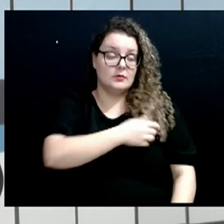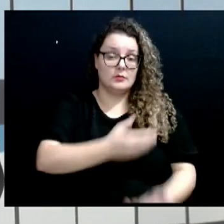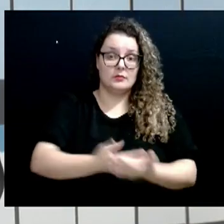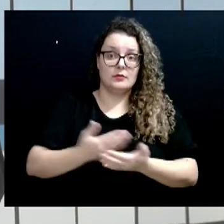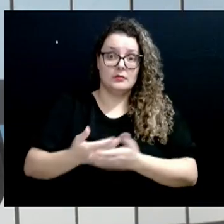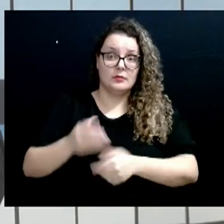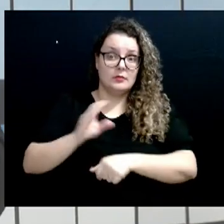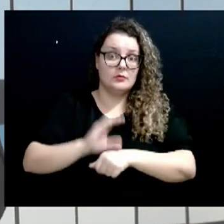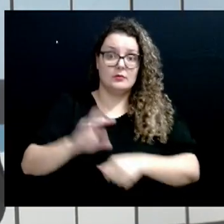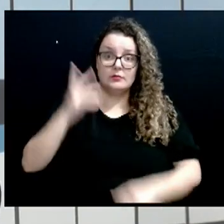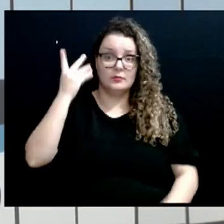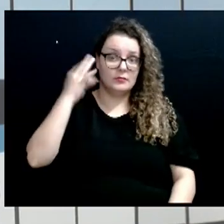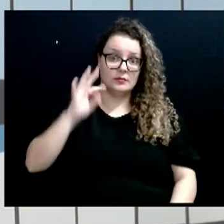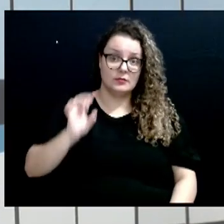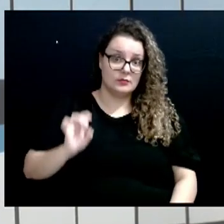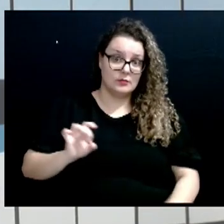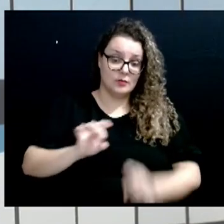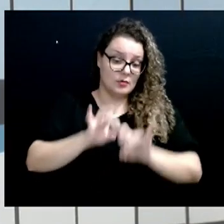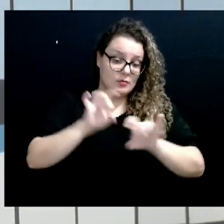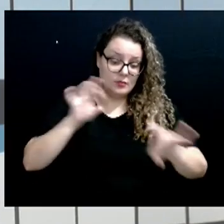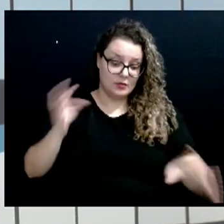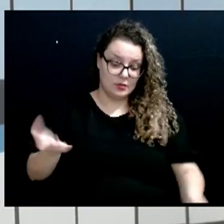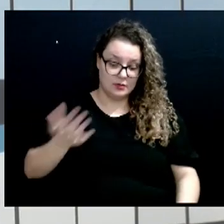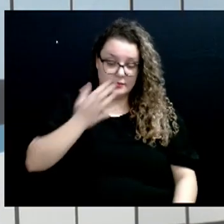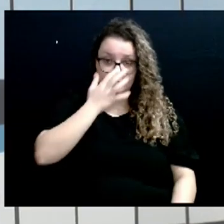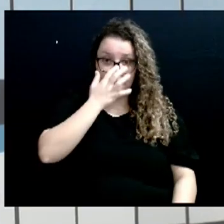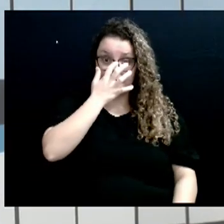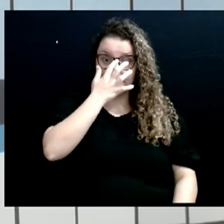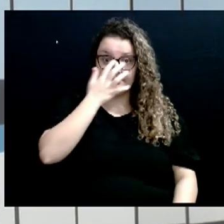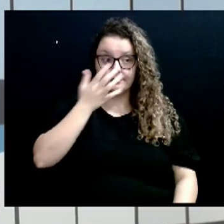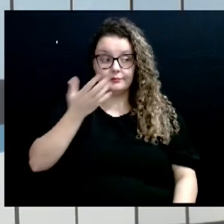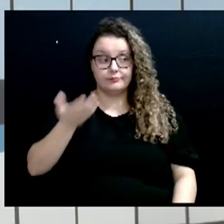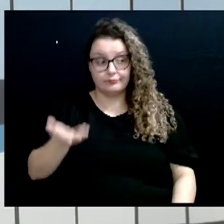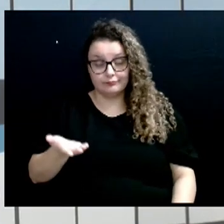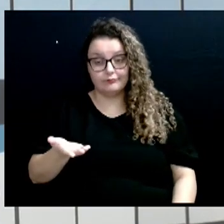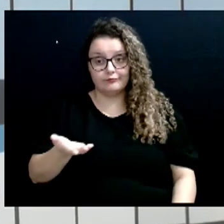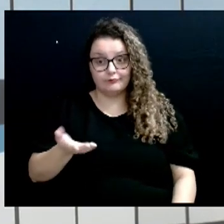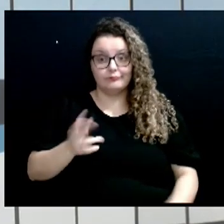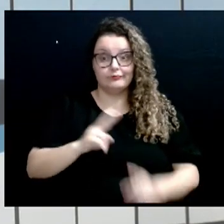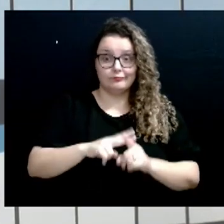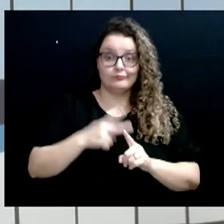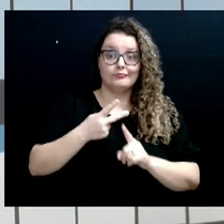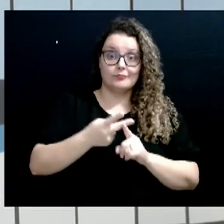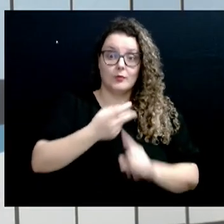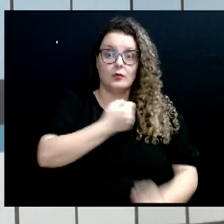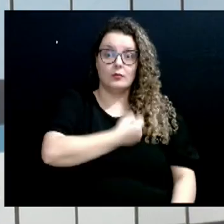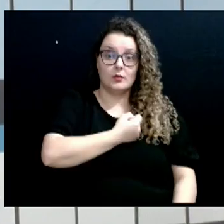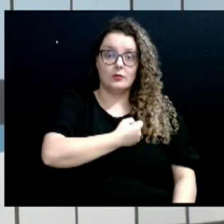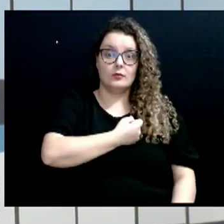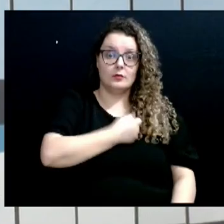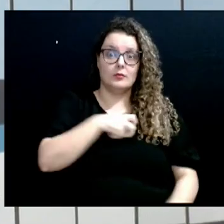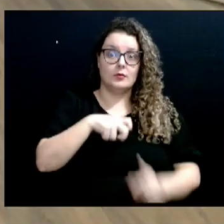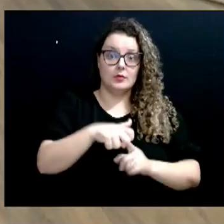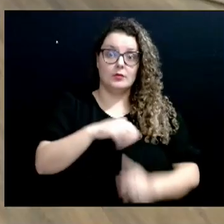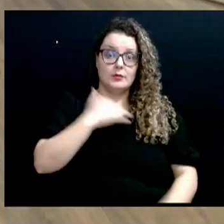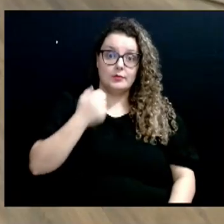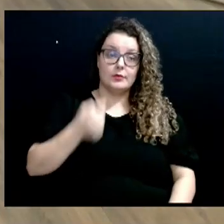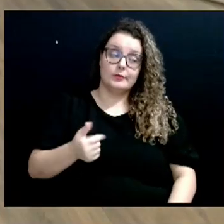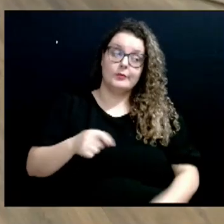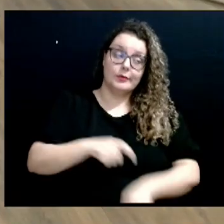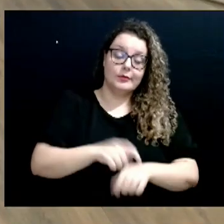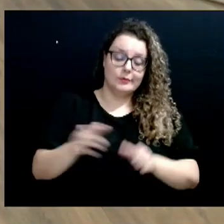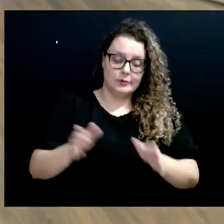teórico, né, online. Enfim, isso deve, pelo menos, dobrar o número de acidentes e de mortes em pouco tempo. Doutor